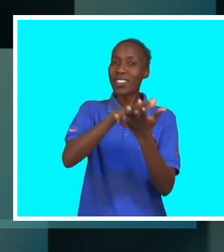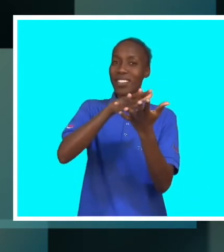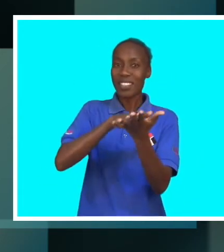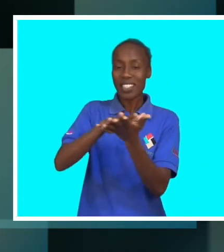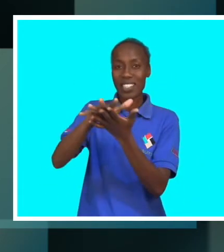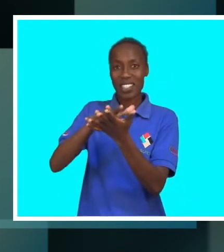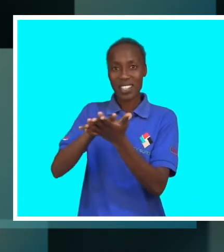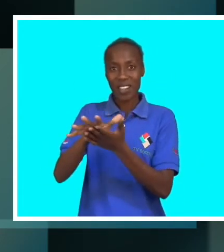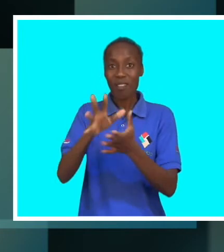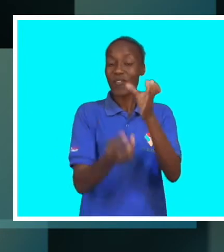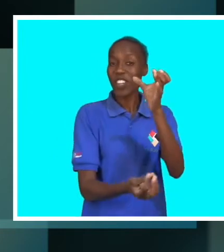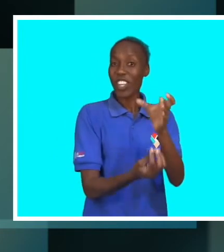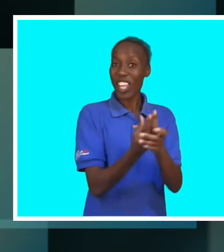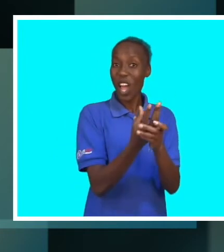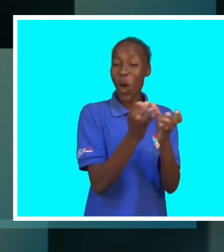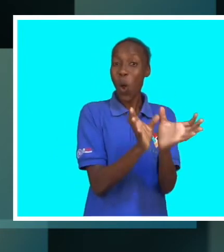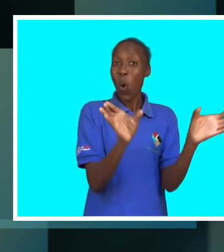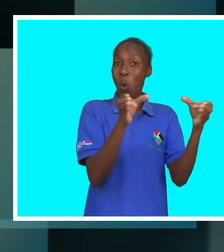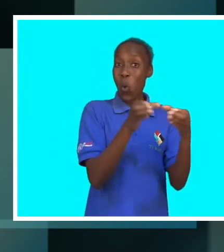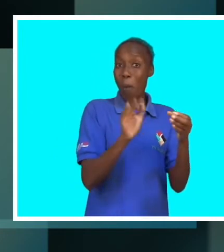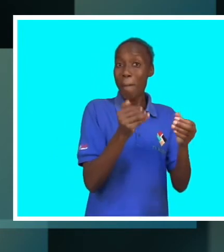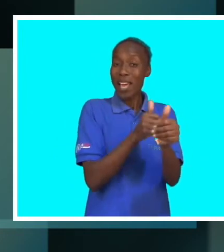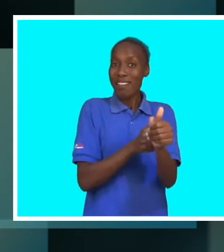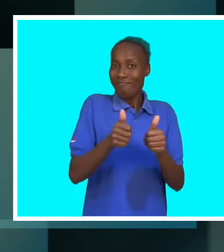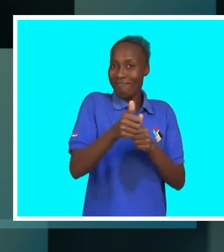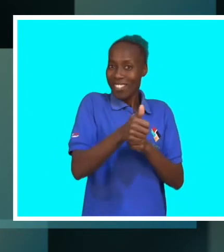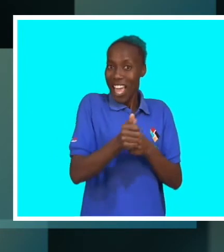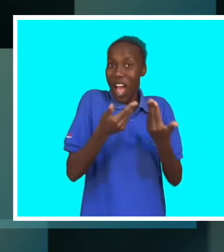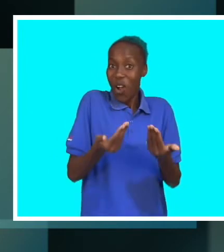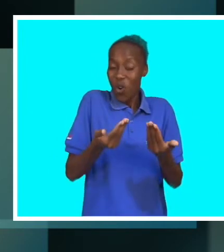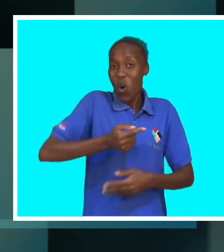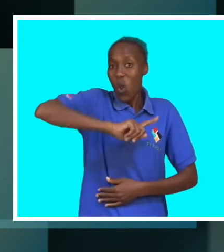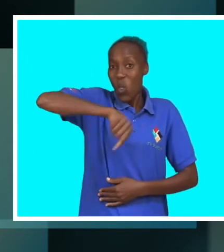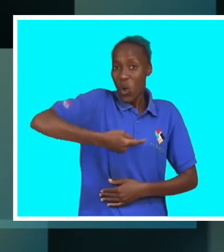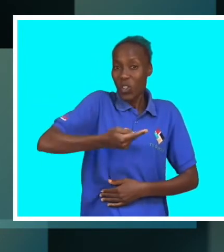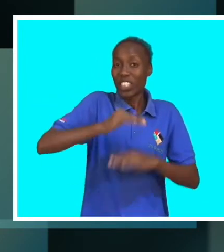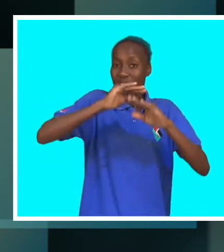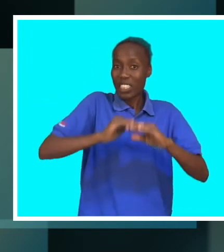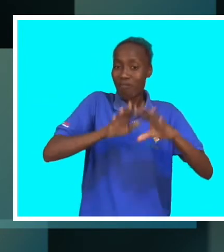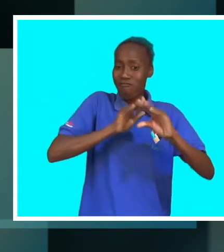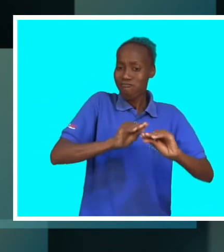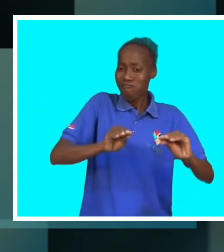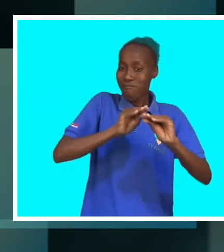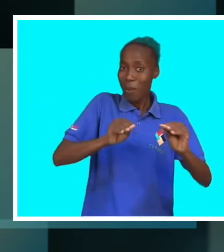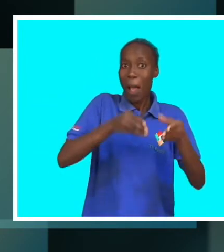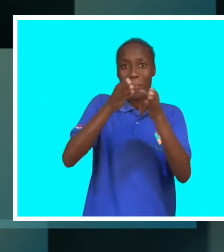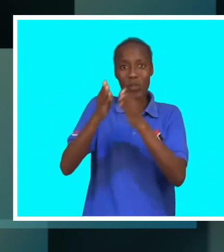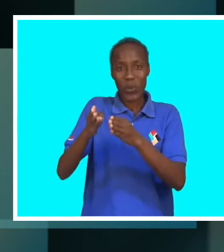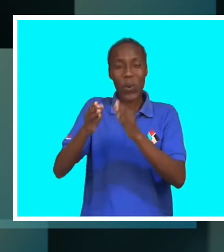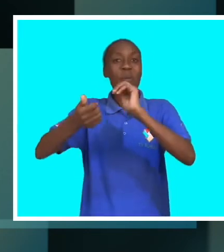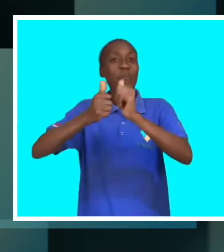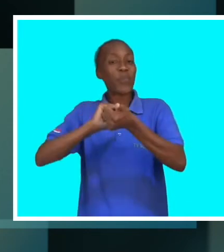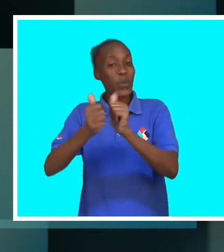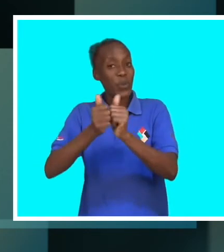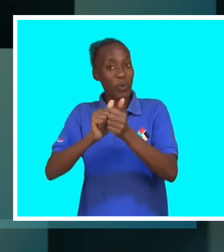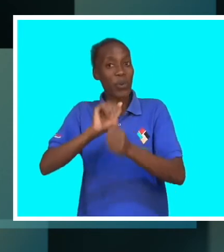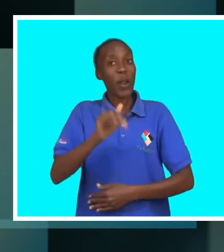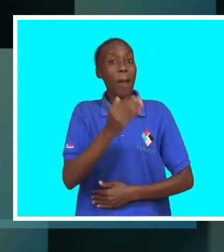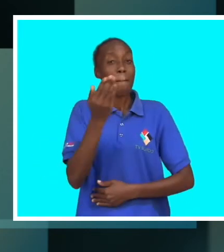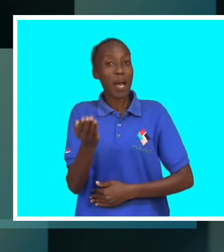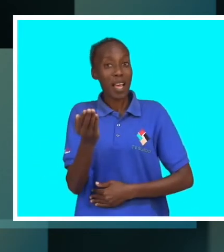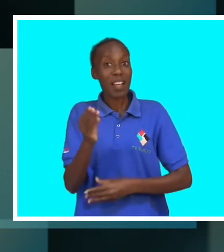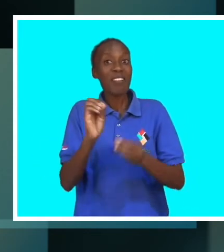sensibilizar, criar núcleos. nós, neste momento, formamos agentes desportivos